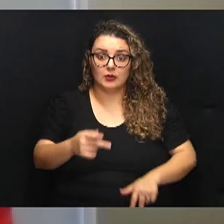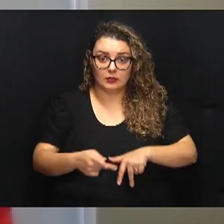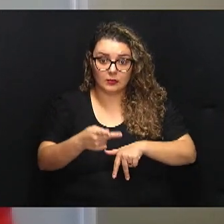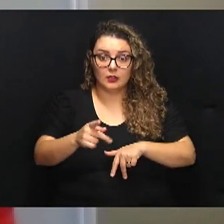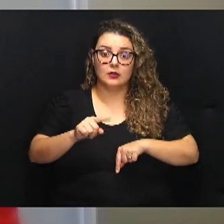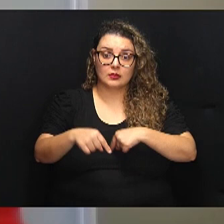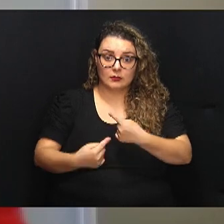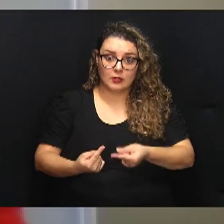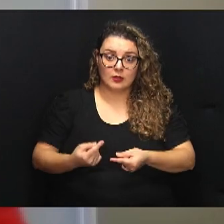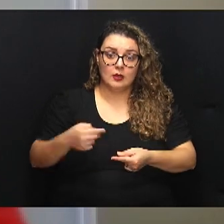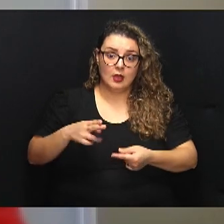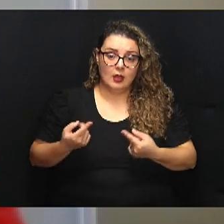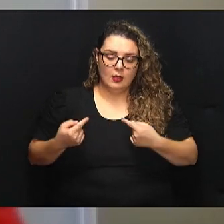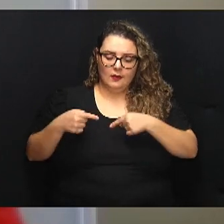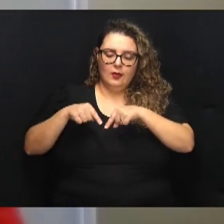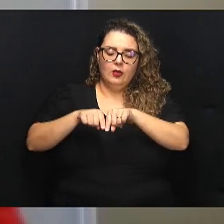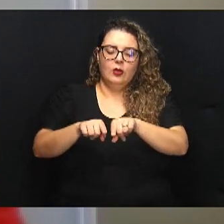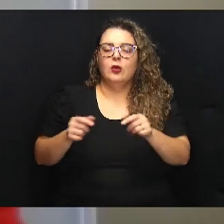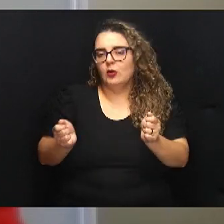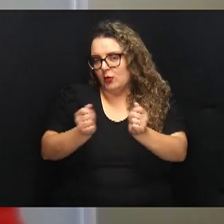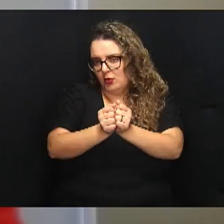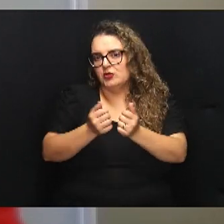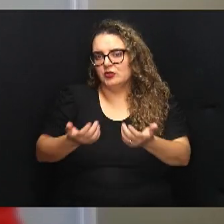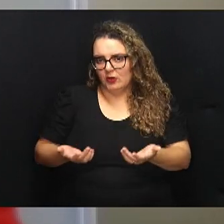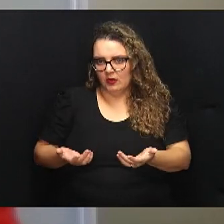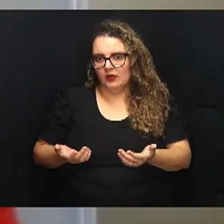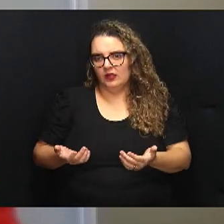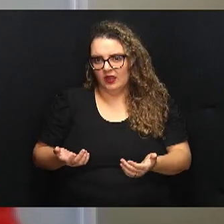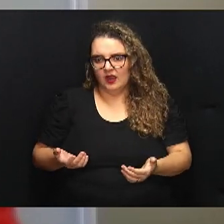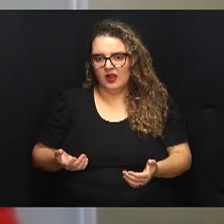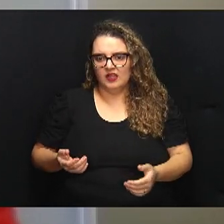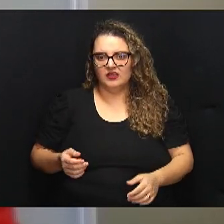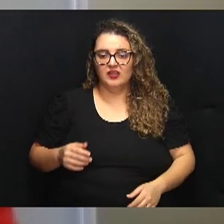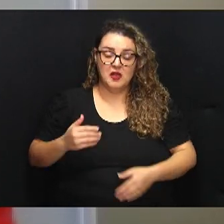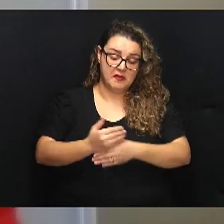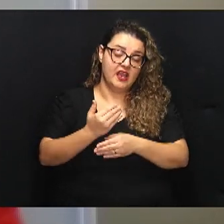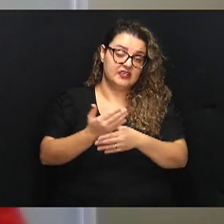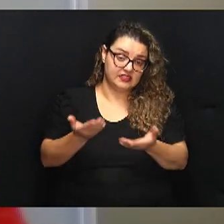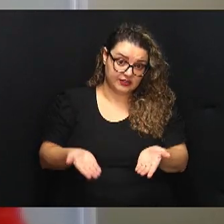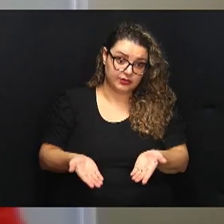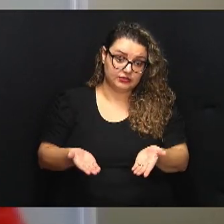supletivamente ou concorrentemente sobre o empreendimento.